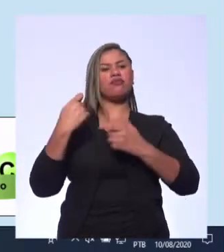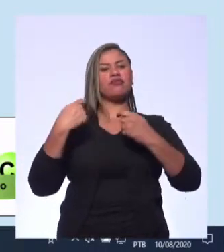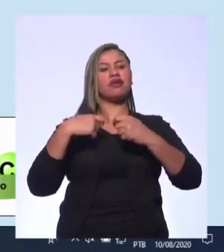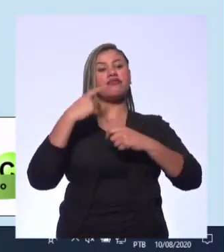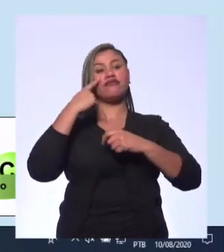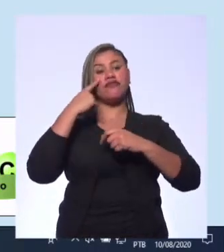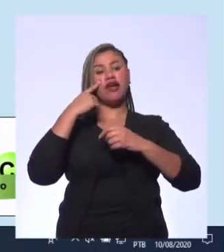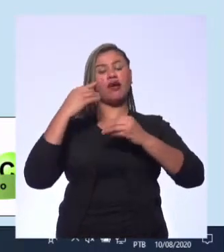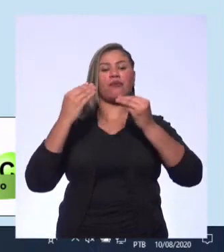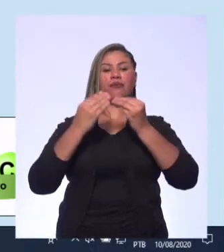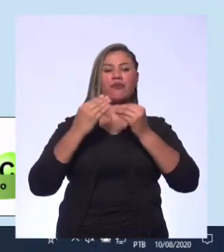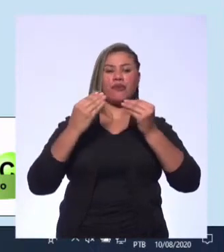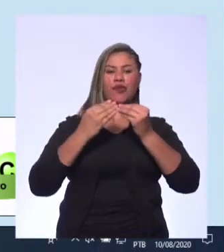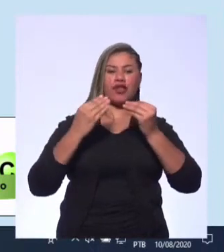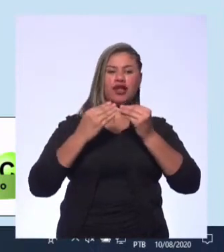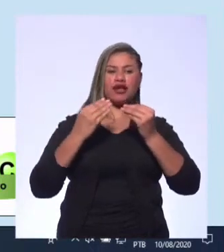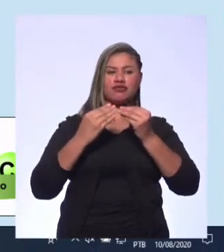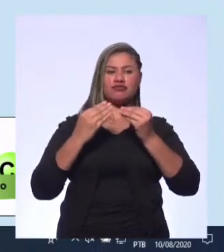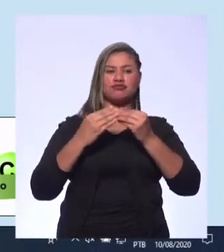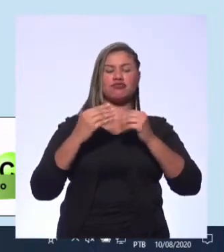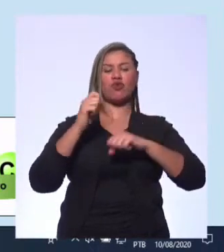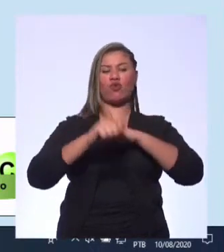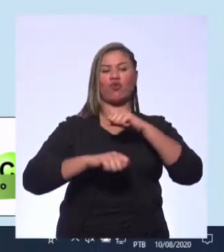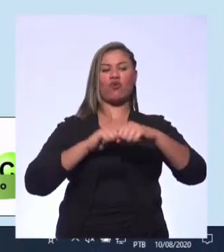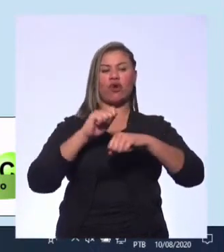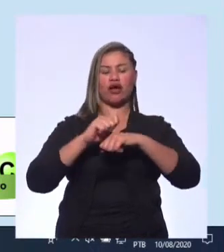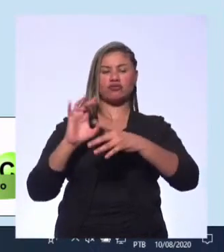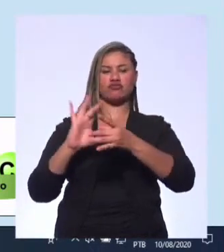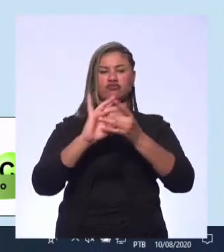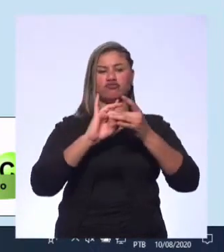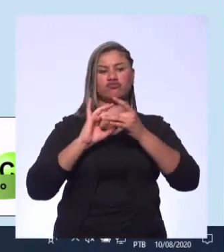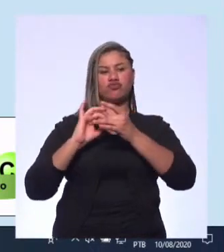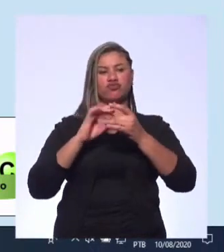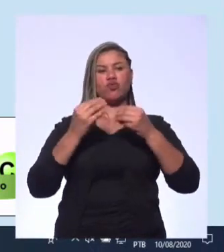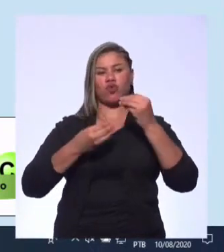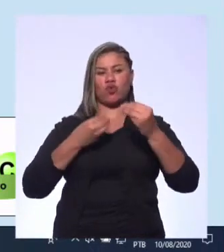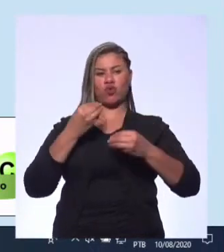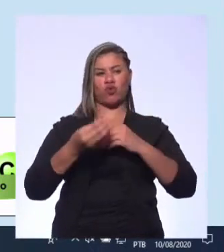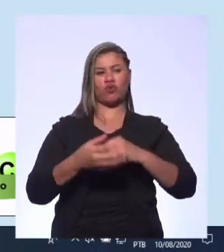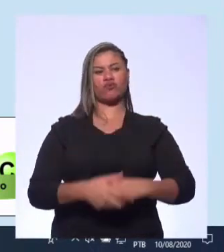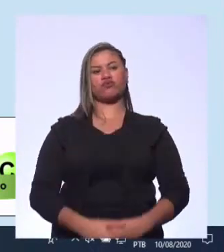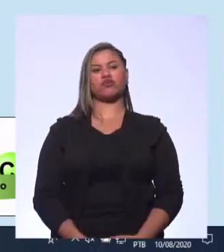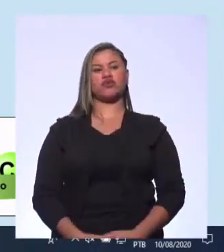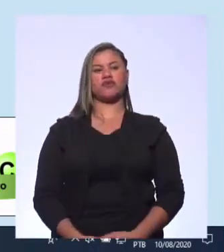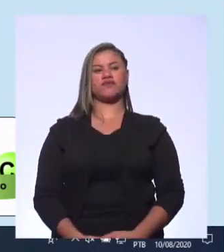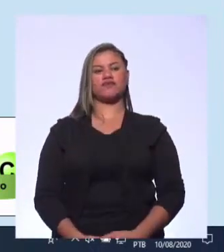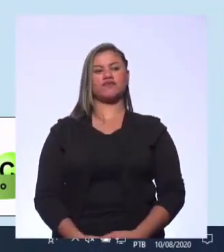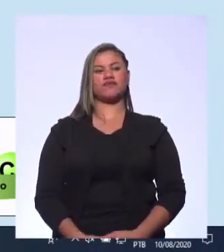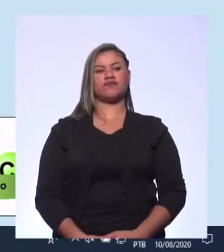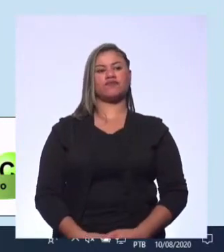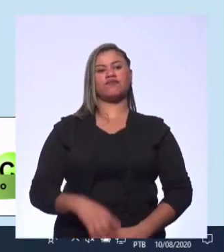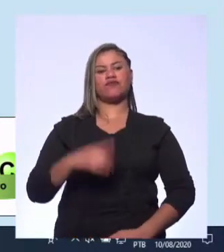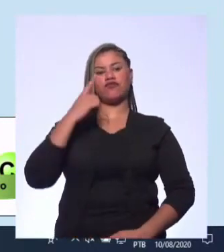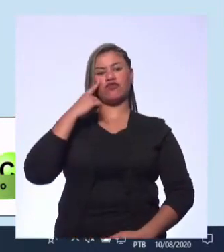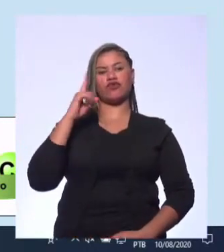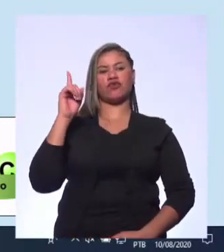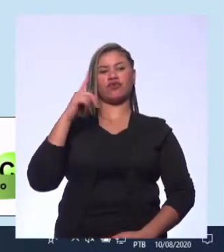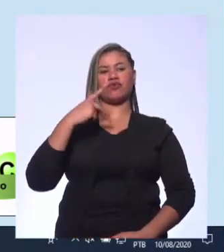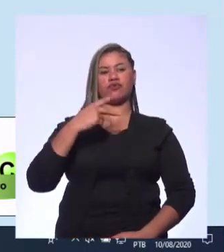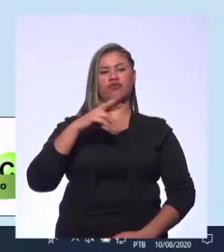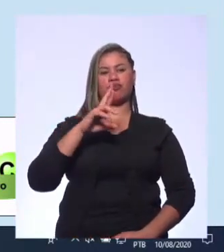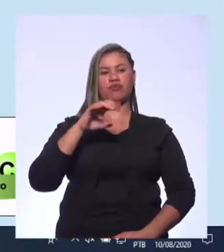Cada elemento químico faz número X de ligações, né? Completando aqui, eu tenho um propanol. Isso aqui é um